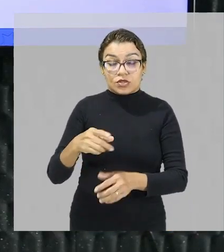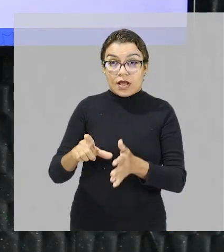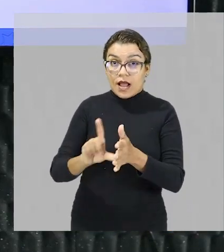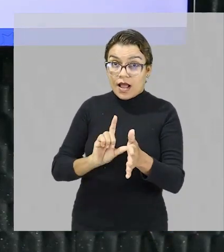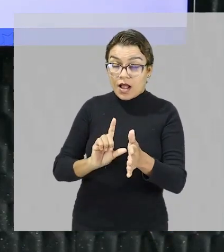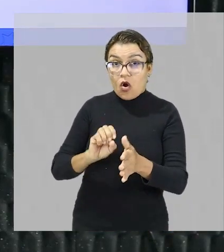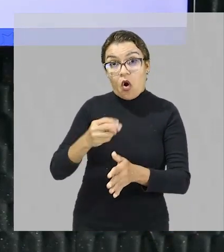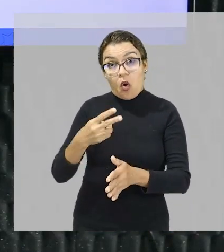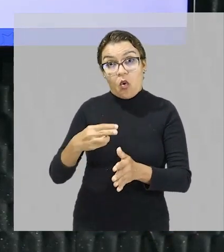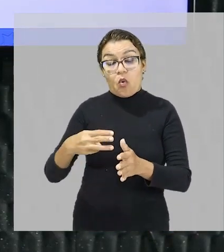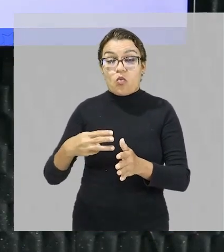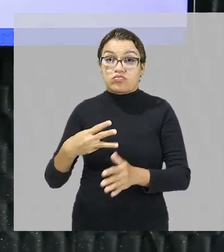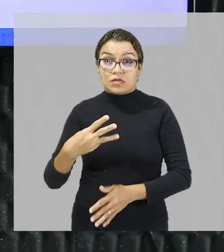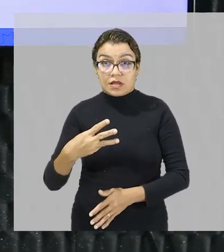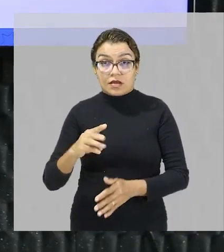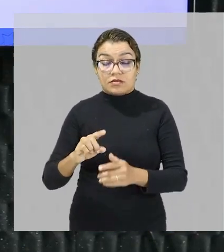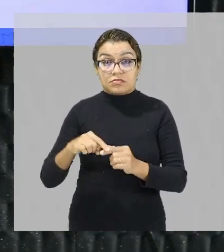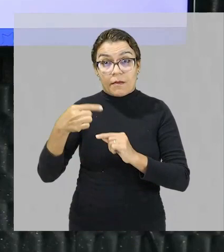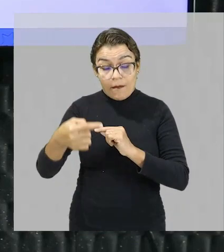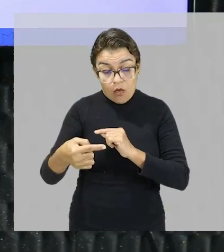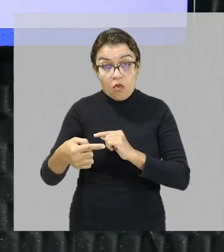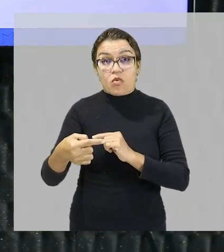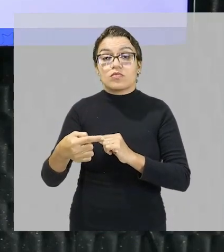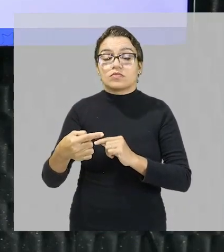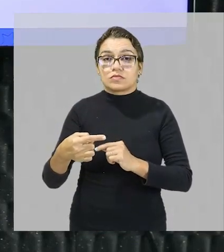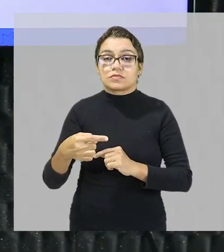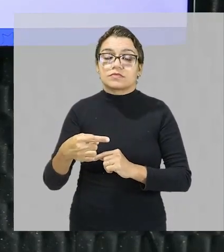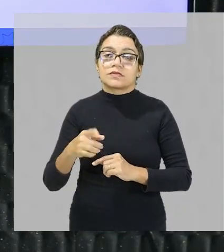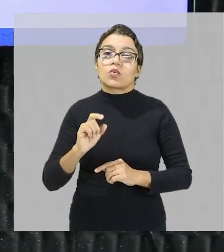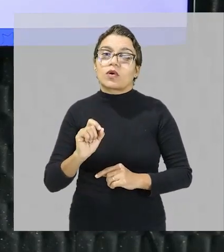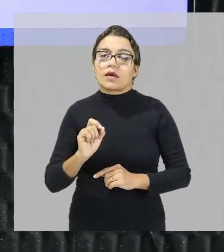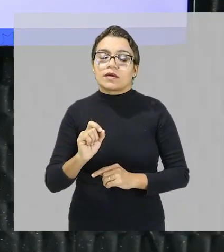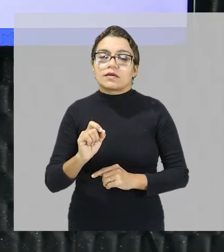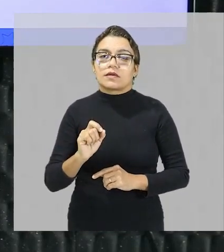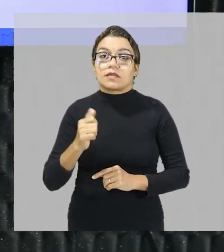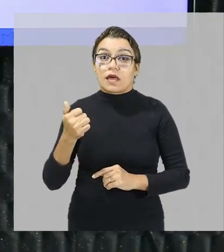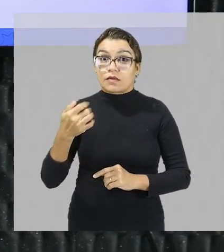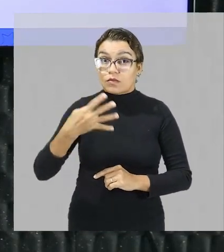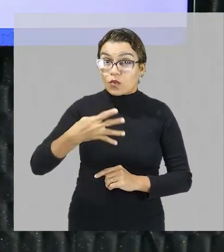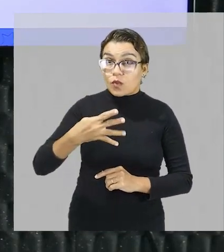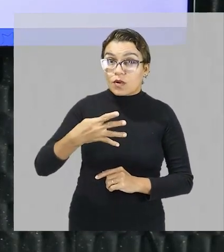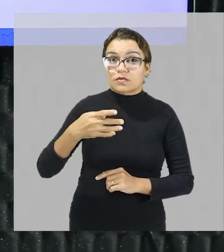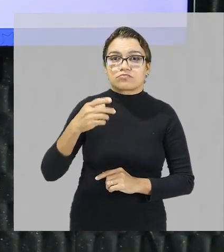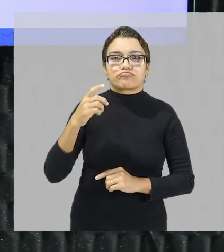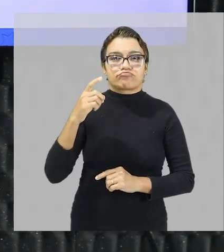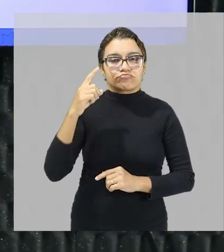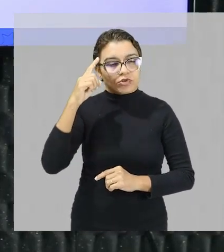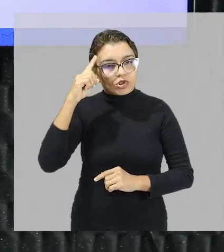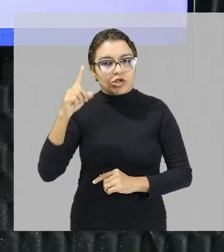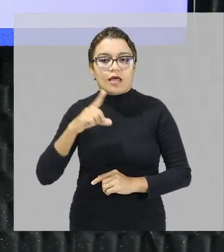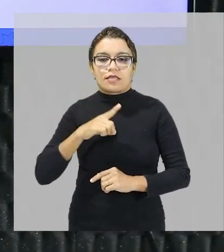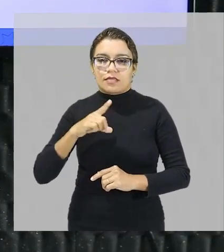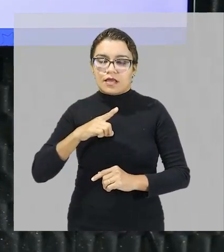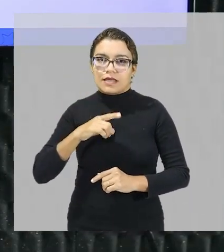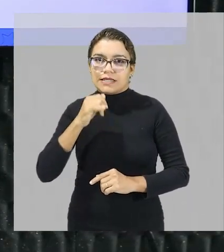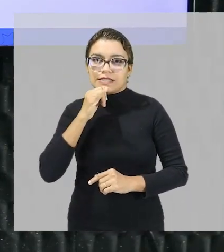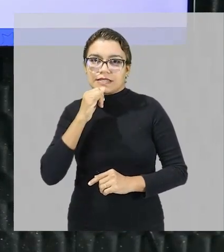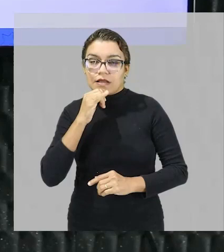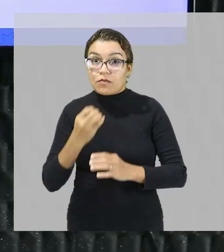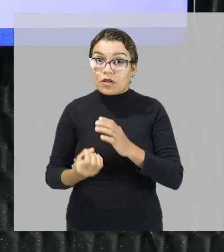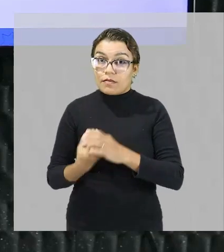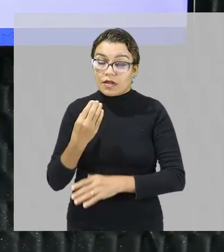antes ou 3 dias depois do 14º dia, nessa faixa de tempo, nós vamos ter ali a ovulação, liberação do